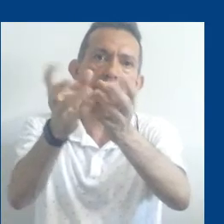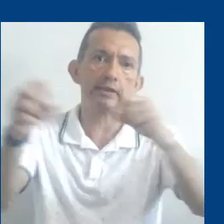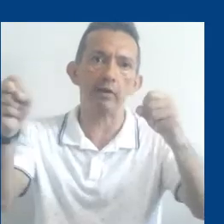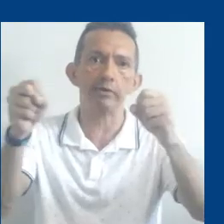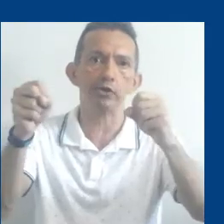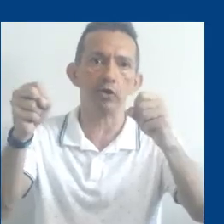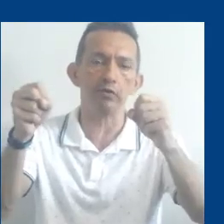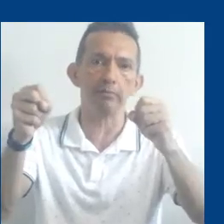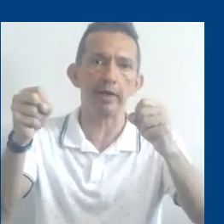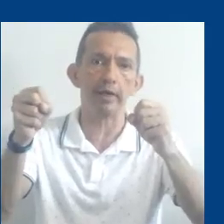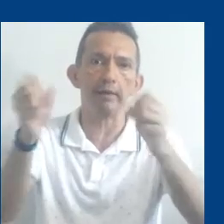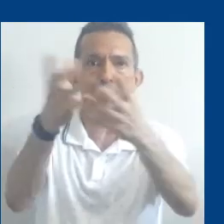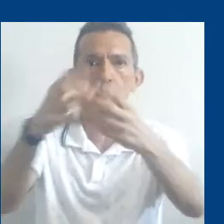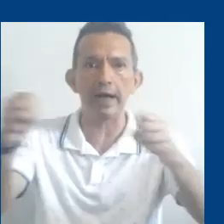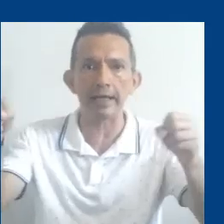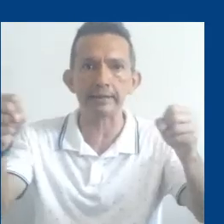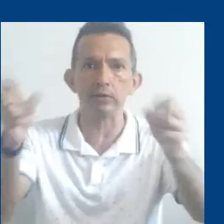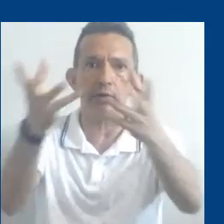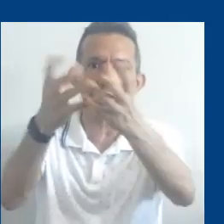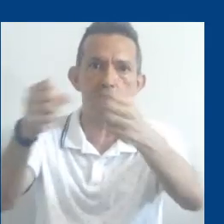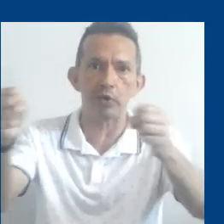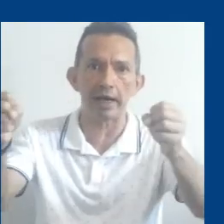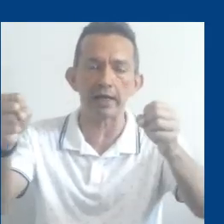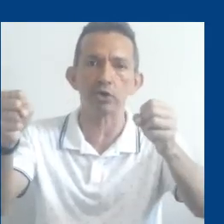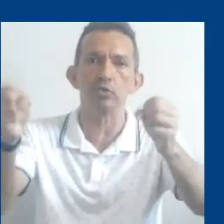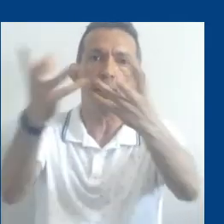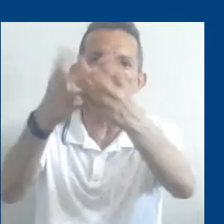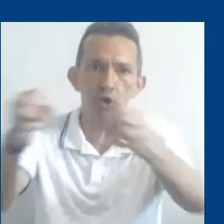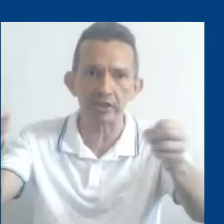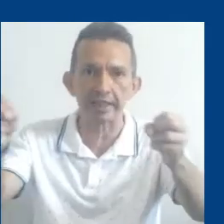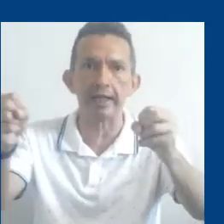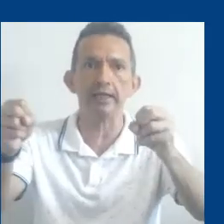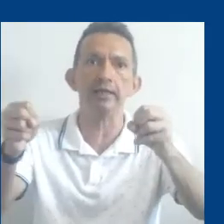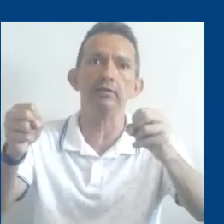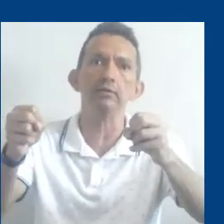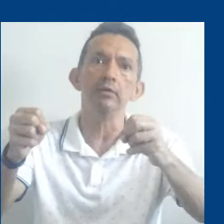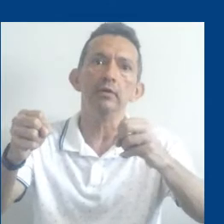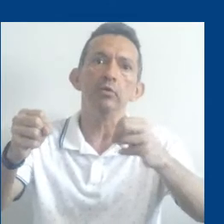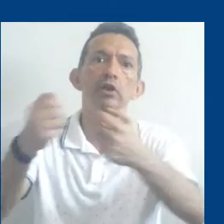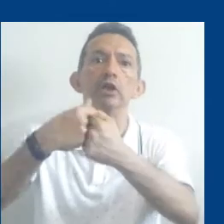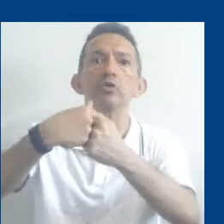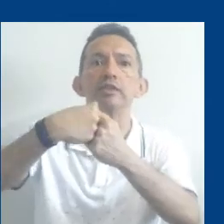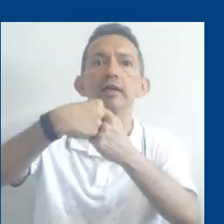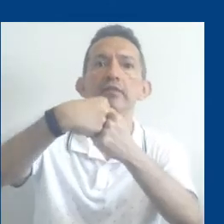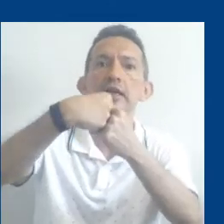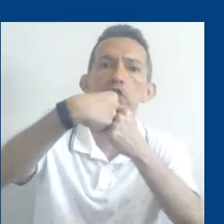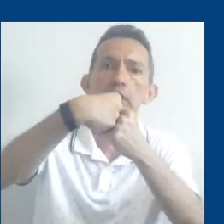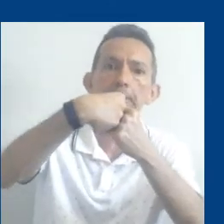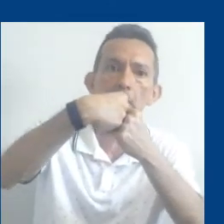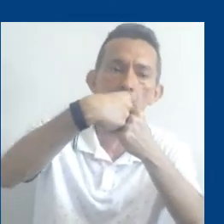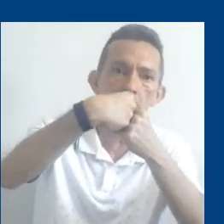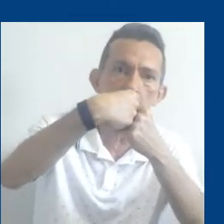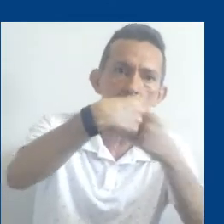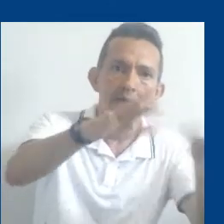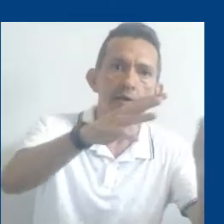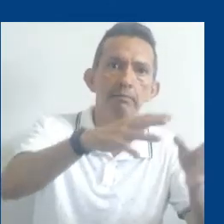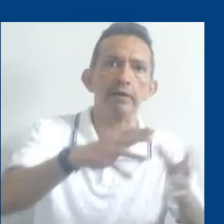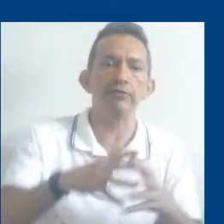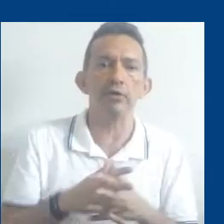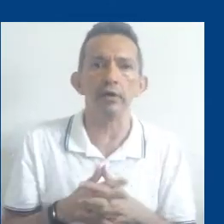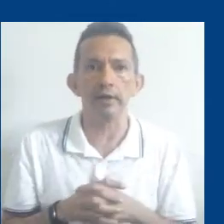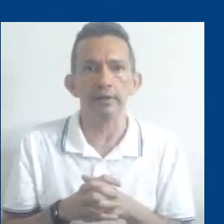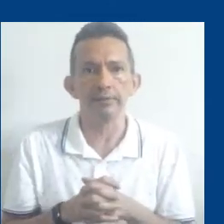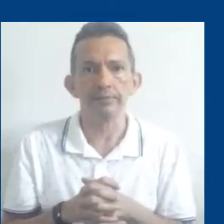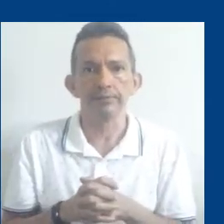importante, a célula absorve para ela aminoácido, ácido graxo, monossacarídeo. O que não serve, ela joga para onde?